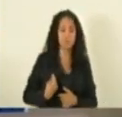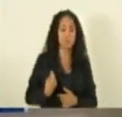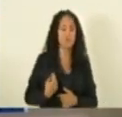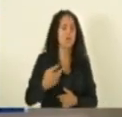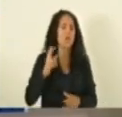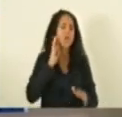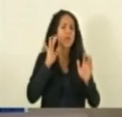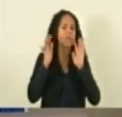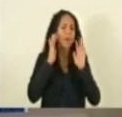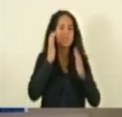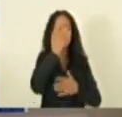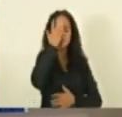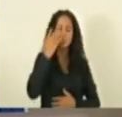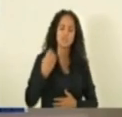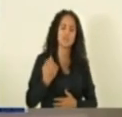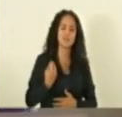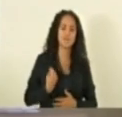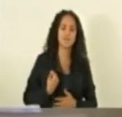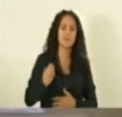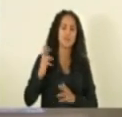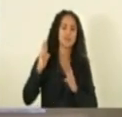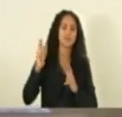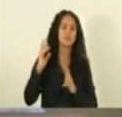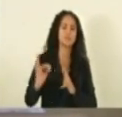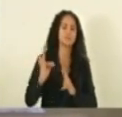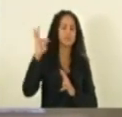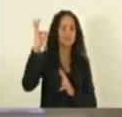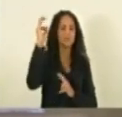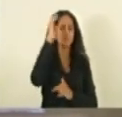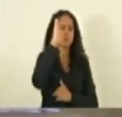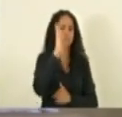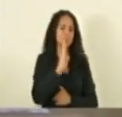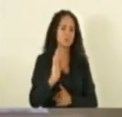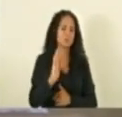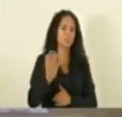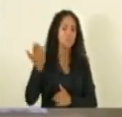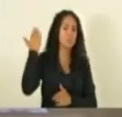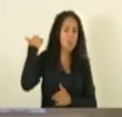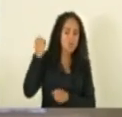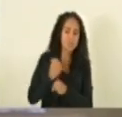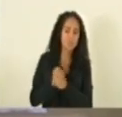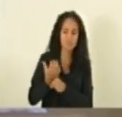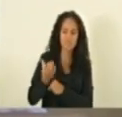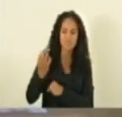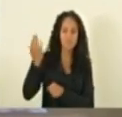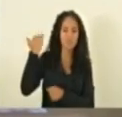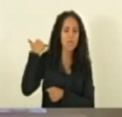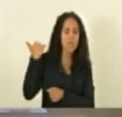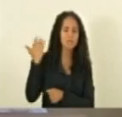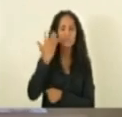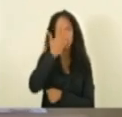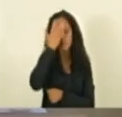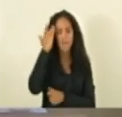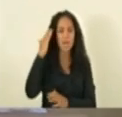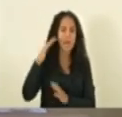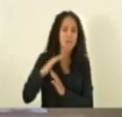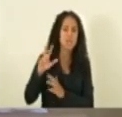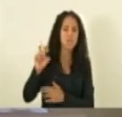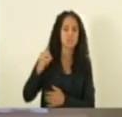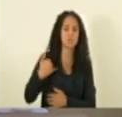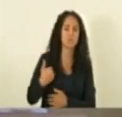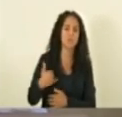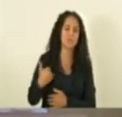a expectativa de vida no Brasil, por exemplo, há 60 anos atrás, a expectativa de vida no Brasil não chegava a